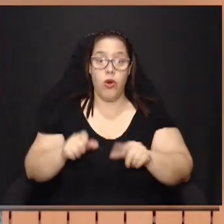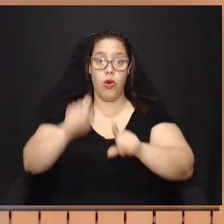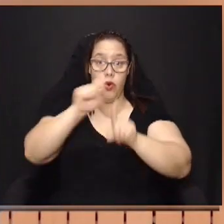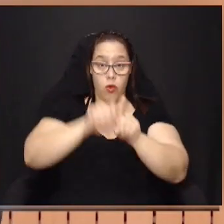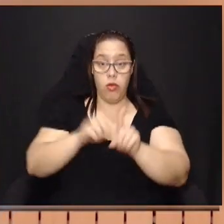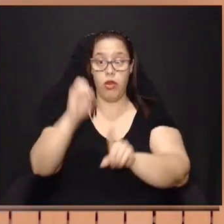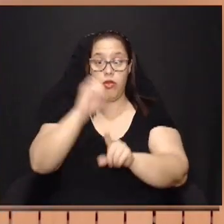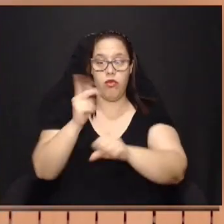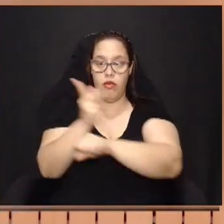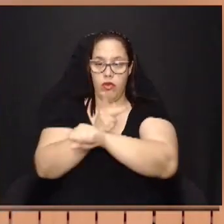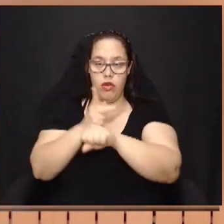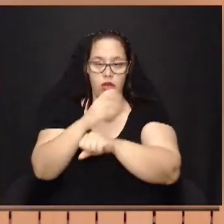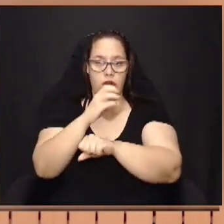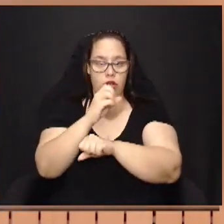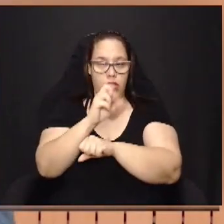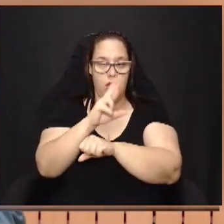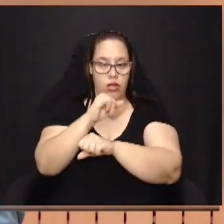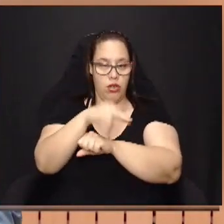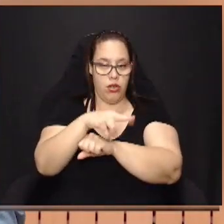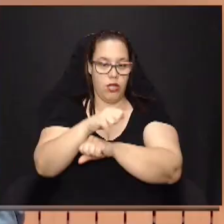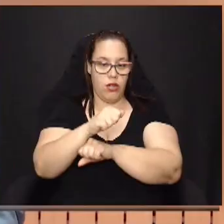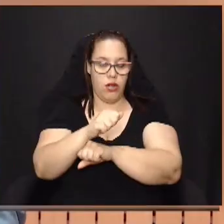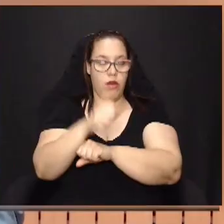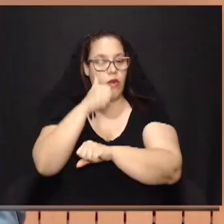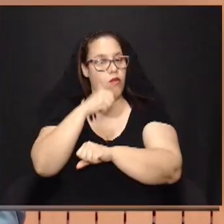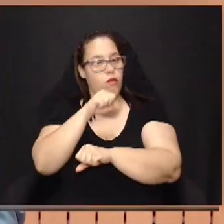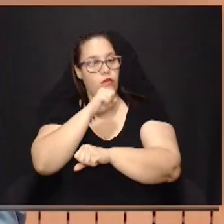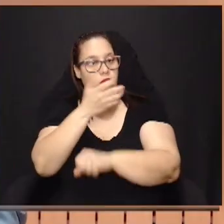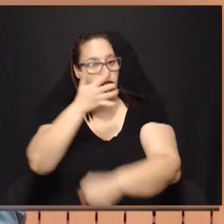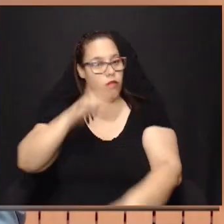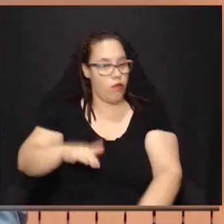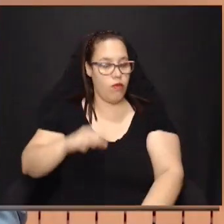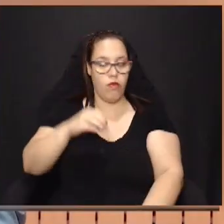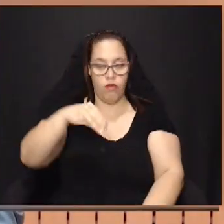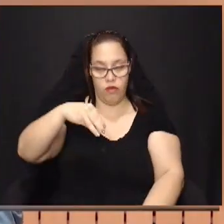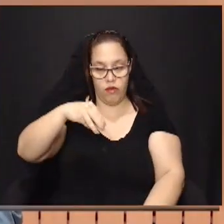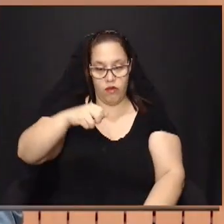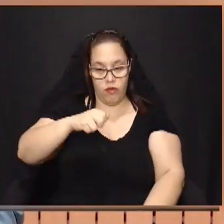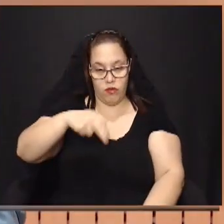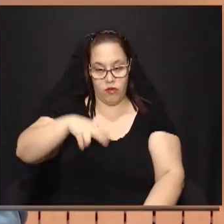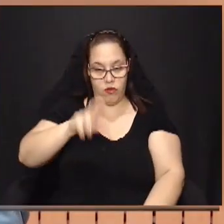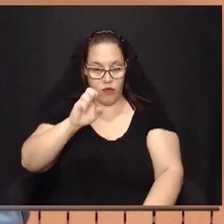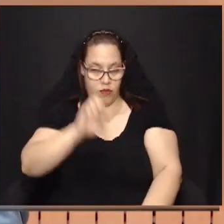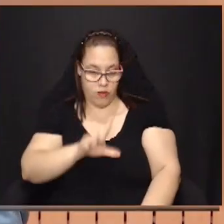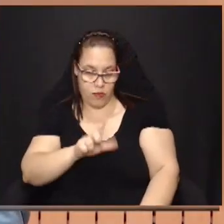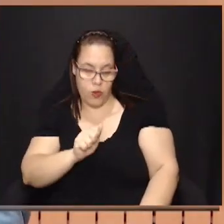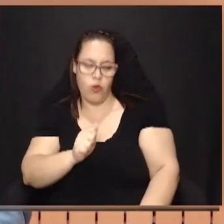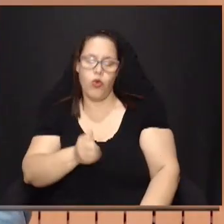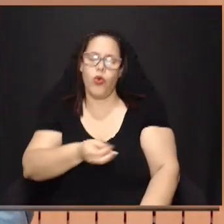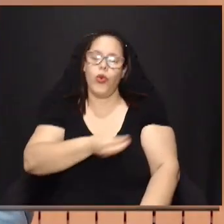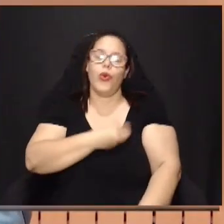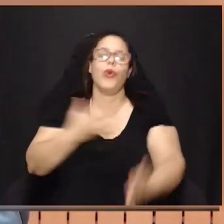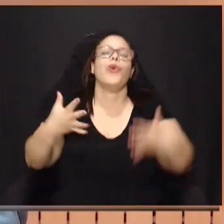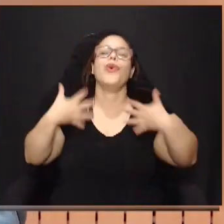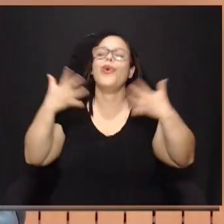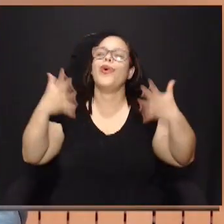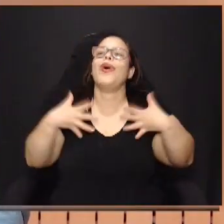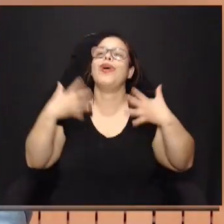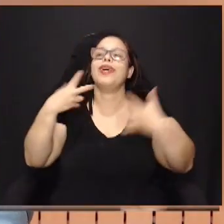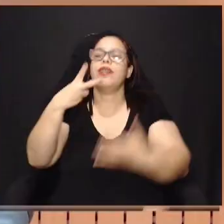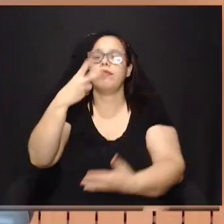pela Karina, mãe da pequena Manuela, uma criança cheia de vida, que em